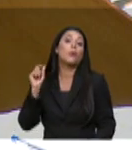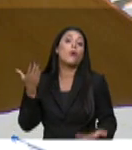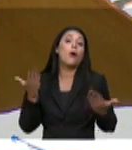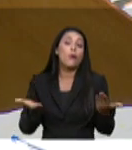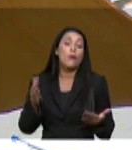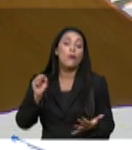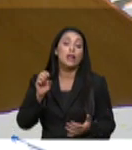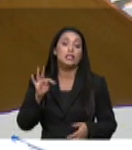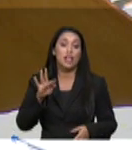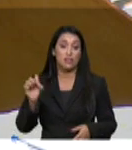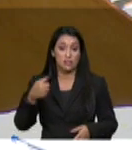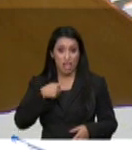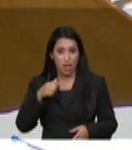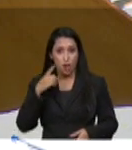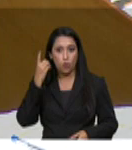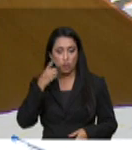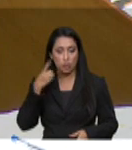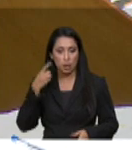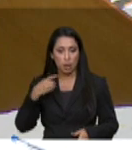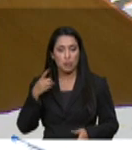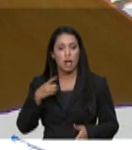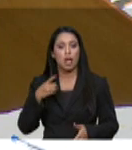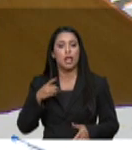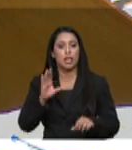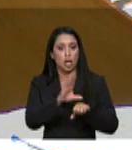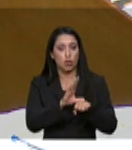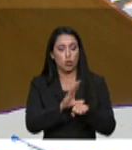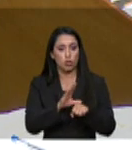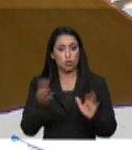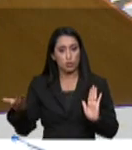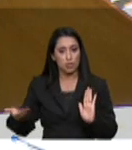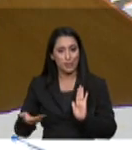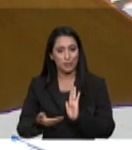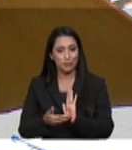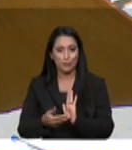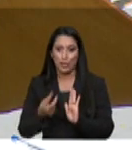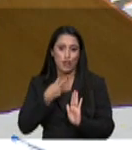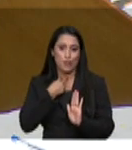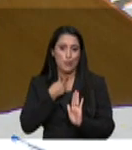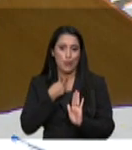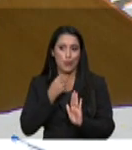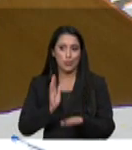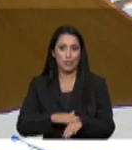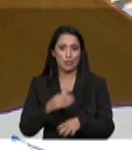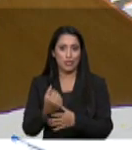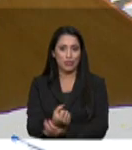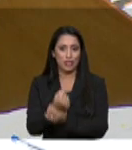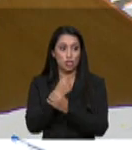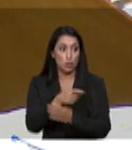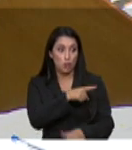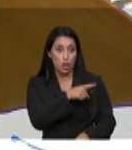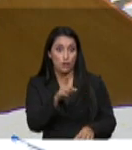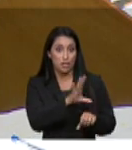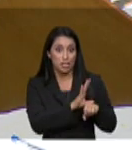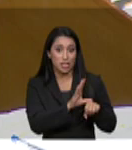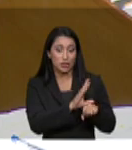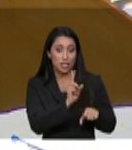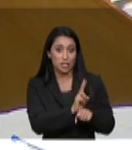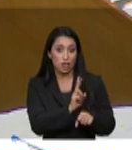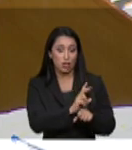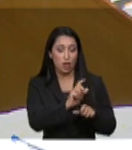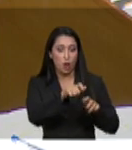parlamentar Federal garantido pela constituição que evidentemente não posso mais me garante nela porque vocês mesmos Guardiões da Constituição